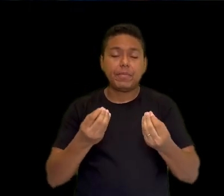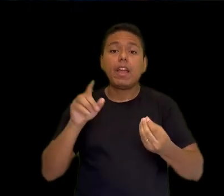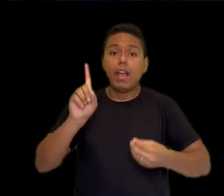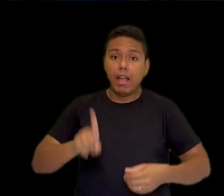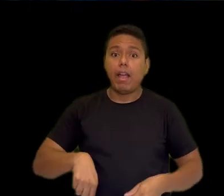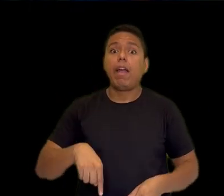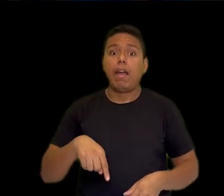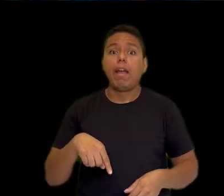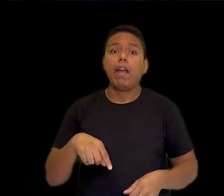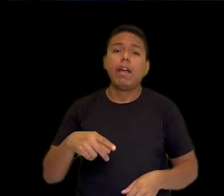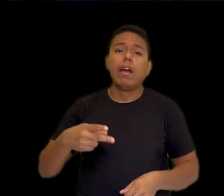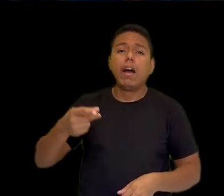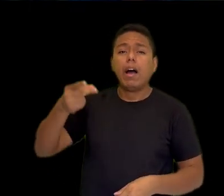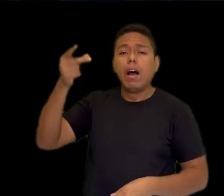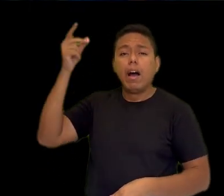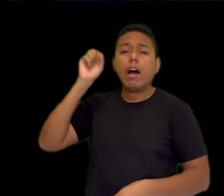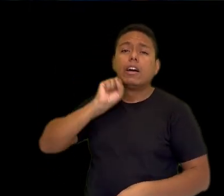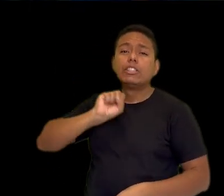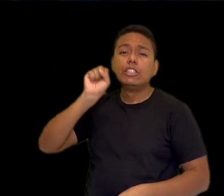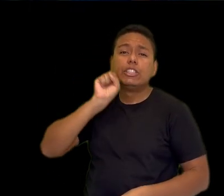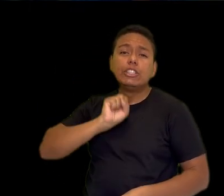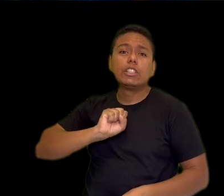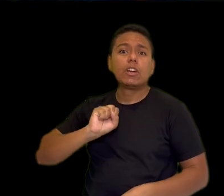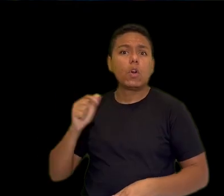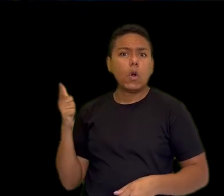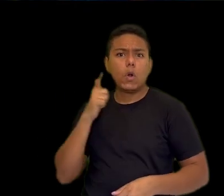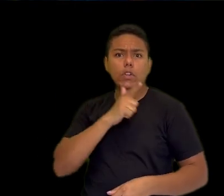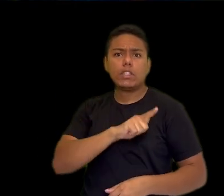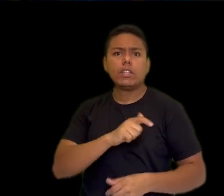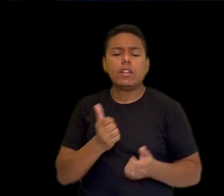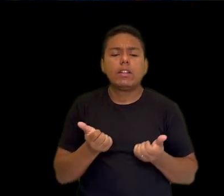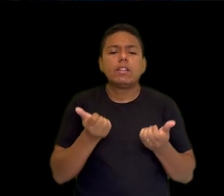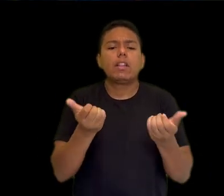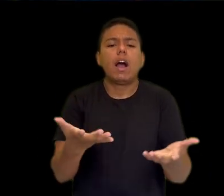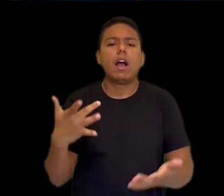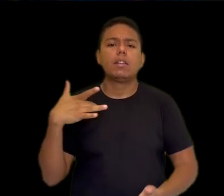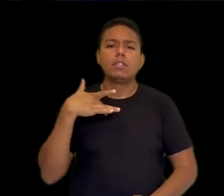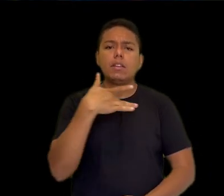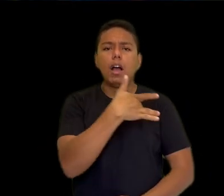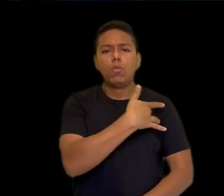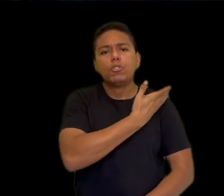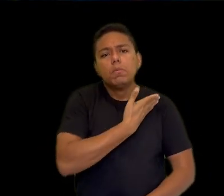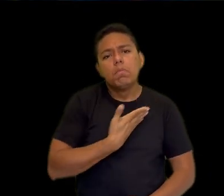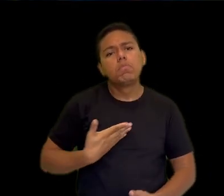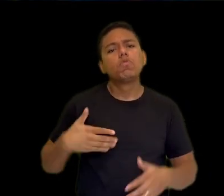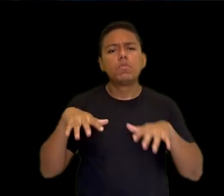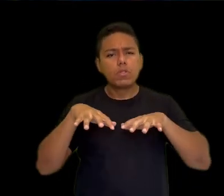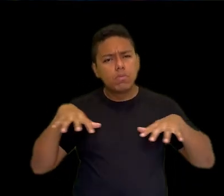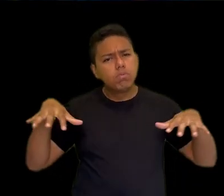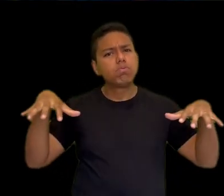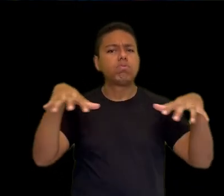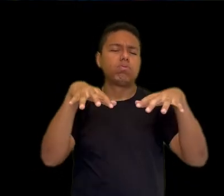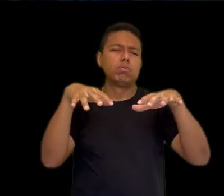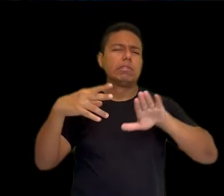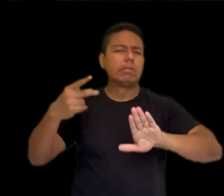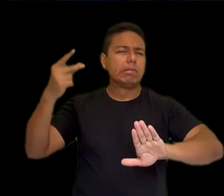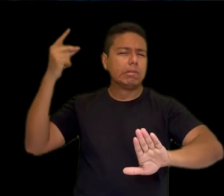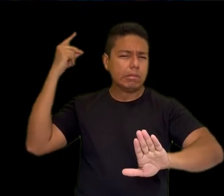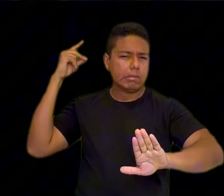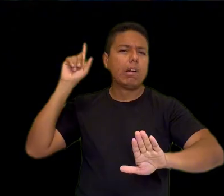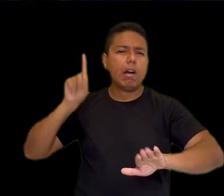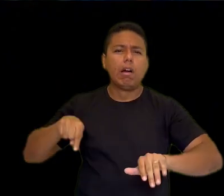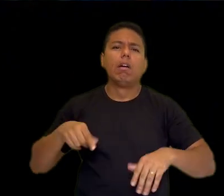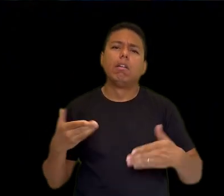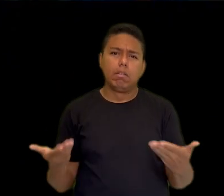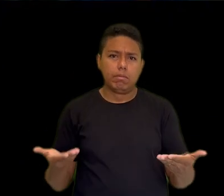seja a forma mais antiga de se fazer saúde coletiva ou saúde pública em todo o mundo, não só no Brasil. E